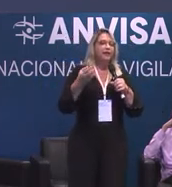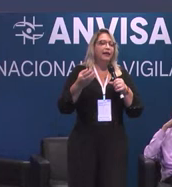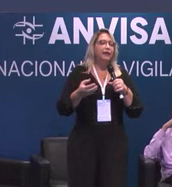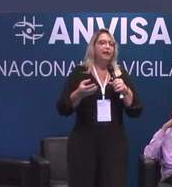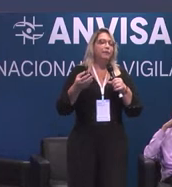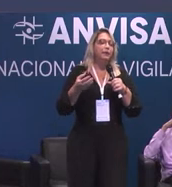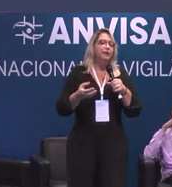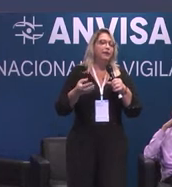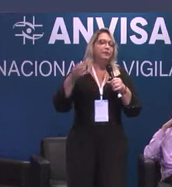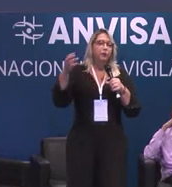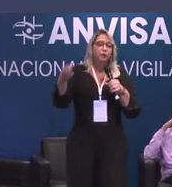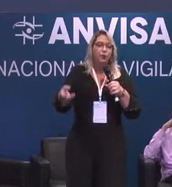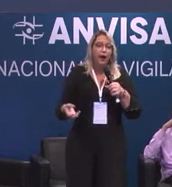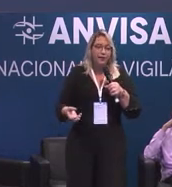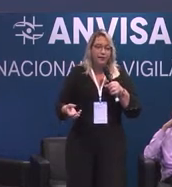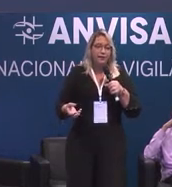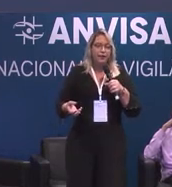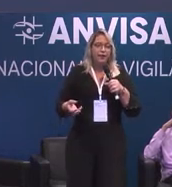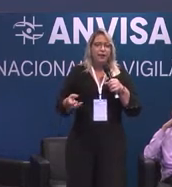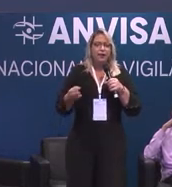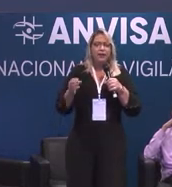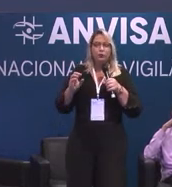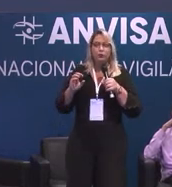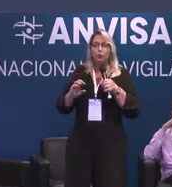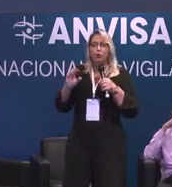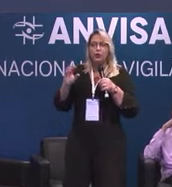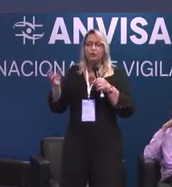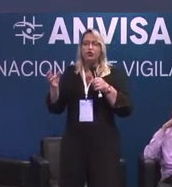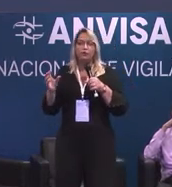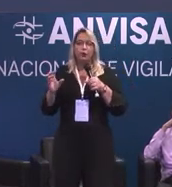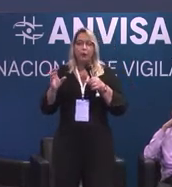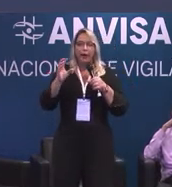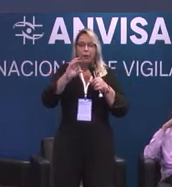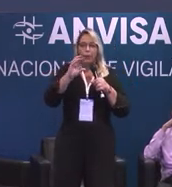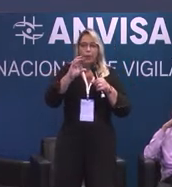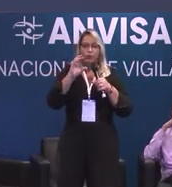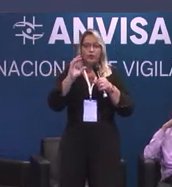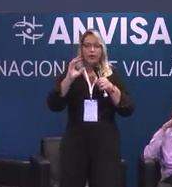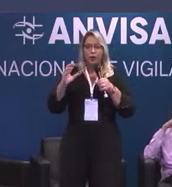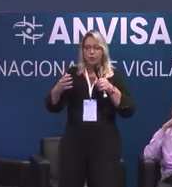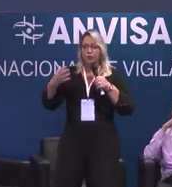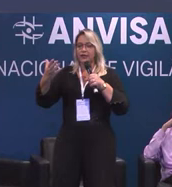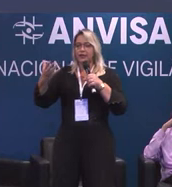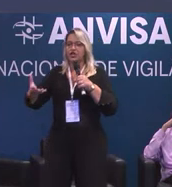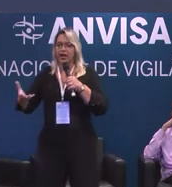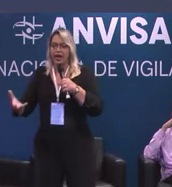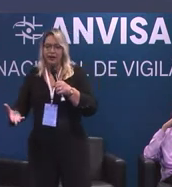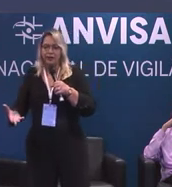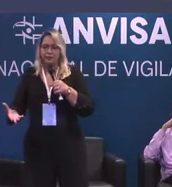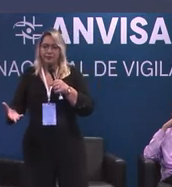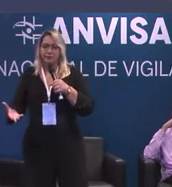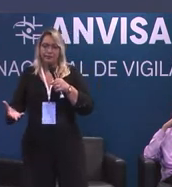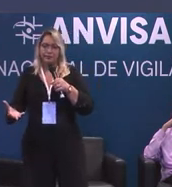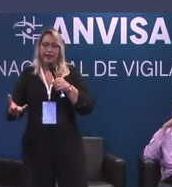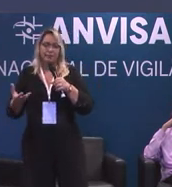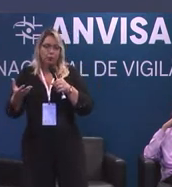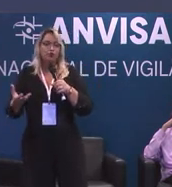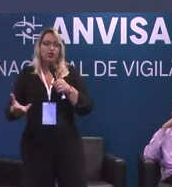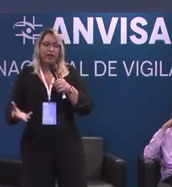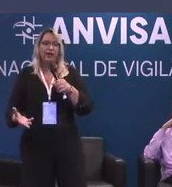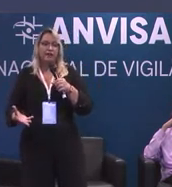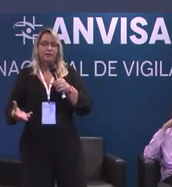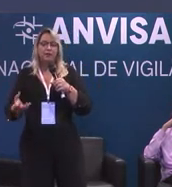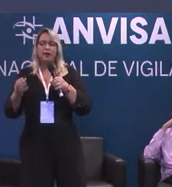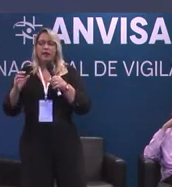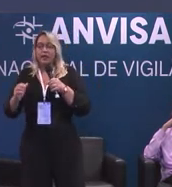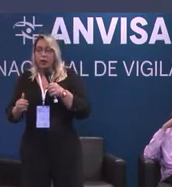em demandas pontuais. Então, tudo isso, gente, eram pontos que, quando vocês chegaram, né, pontos